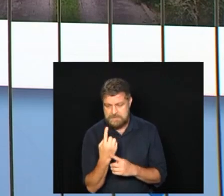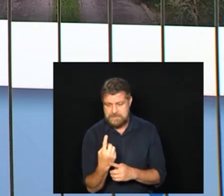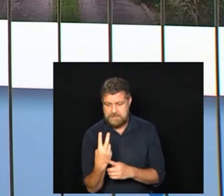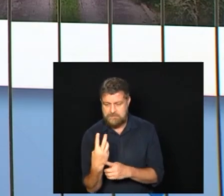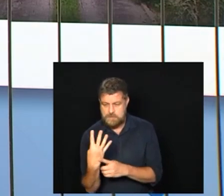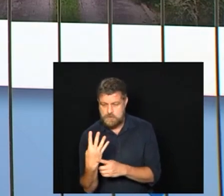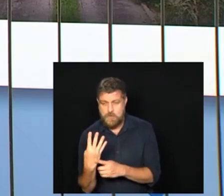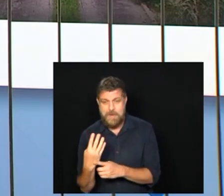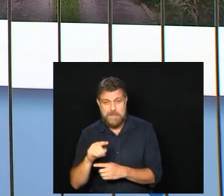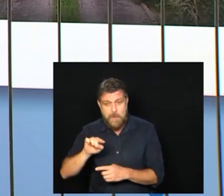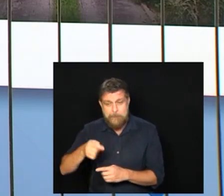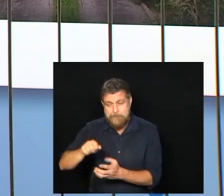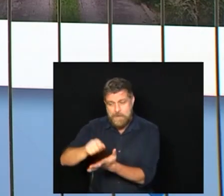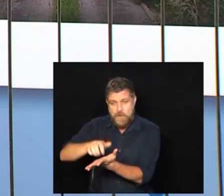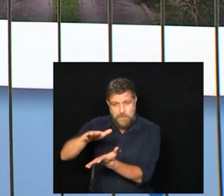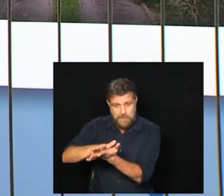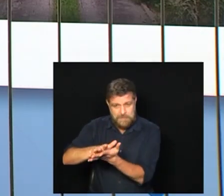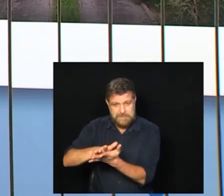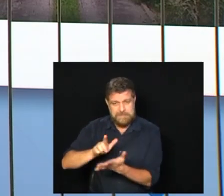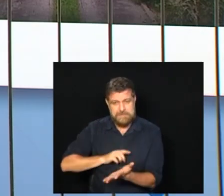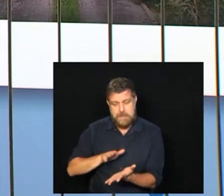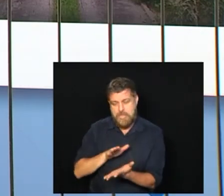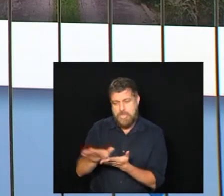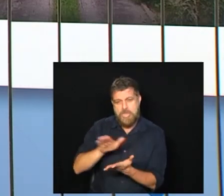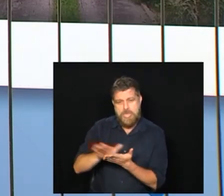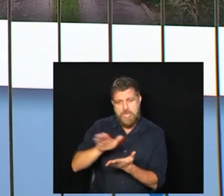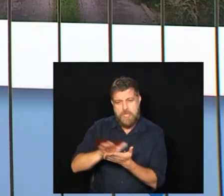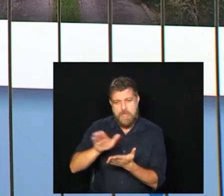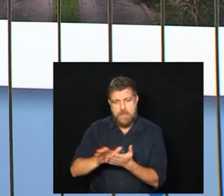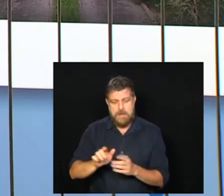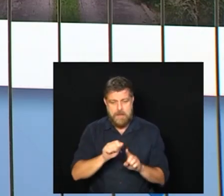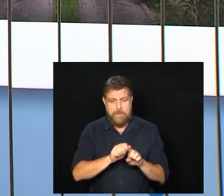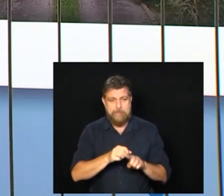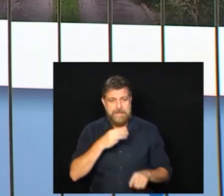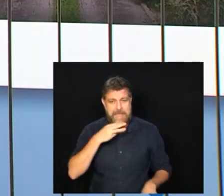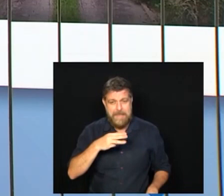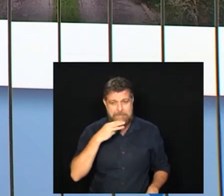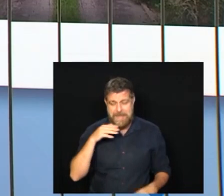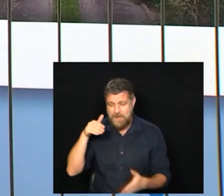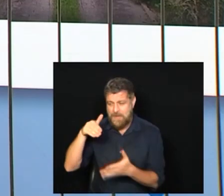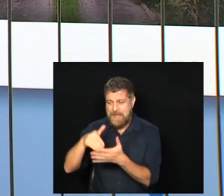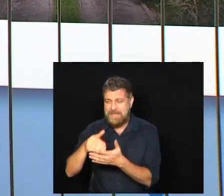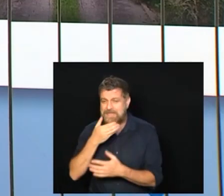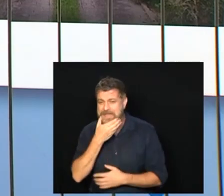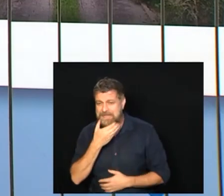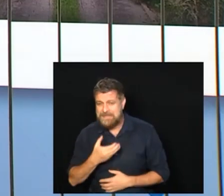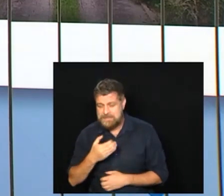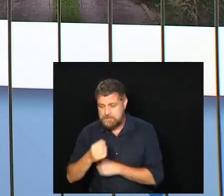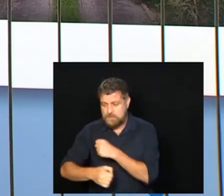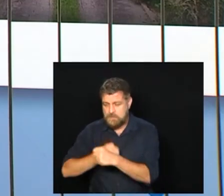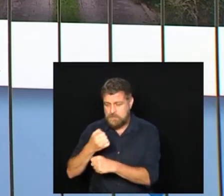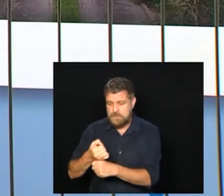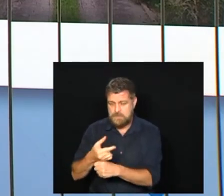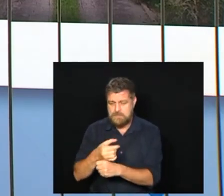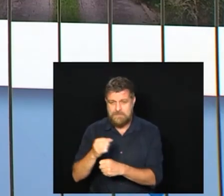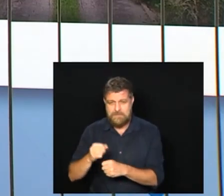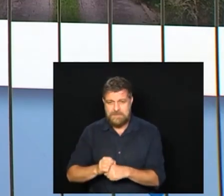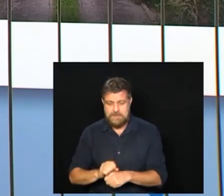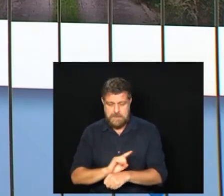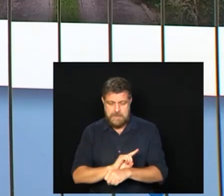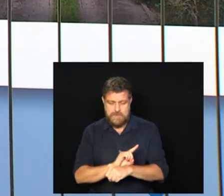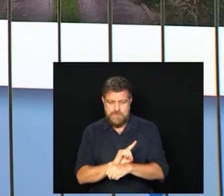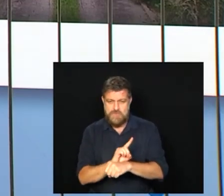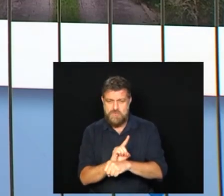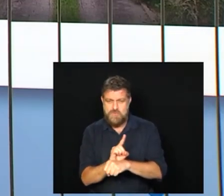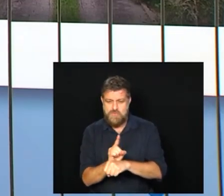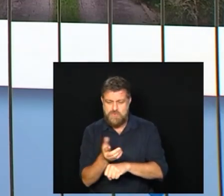multas que foram emitidas entre maio e dezembro de 2020 para as pessoas que estavam entre 50 e